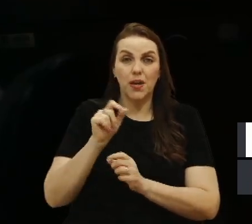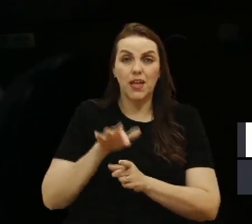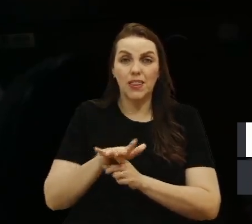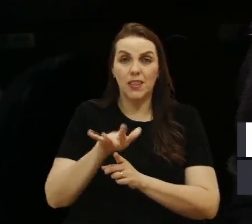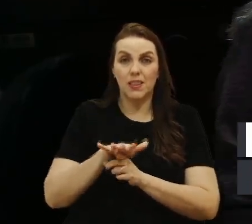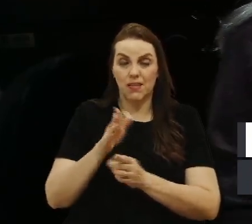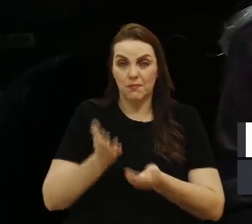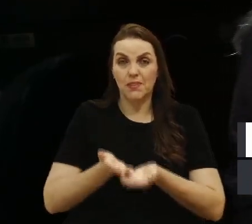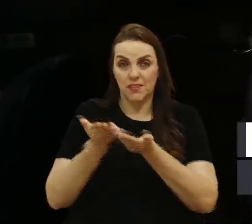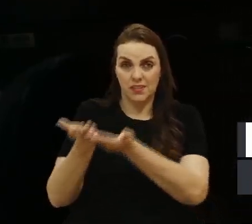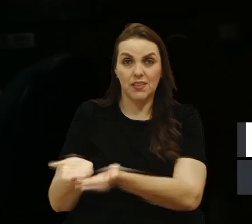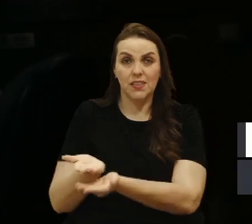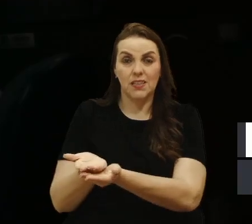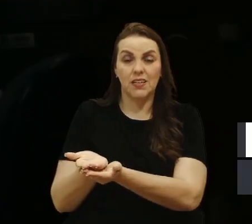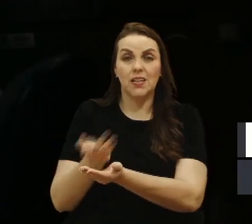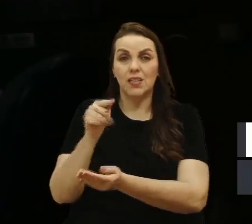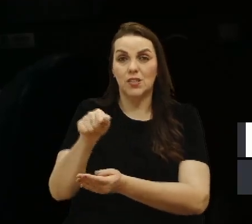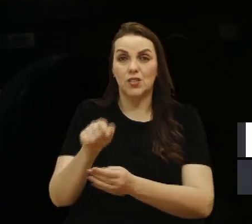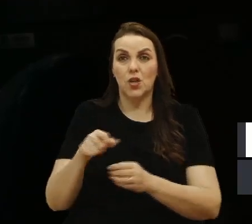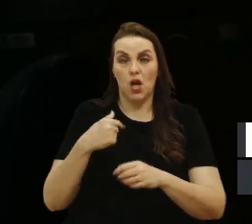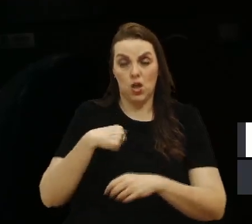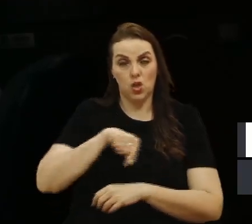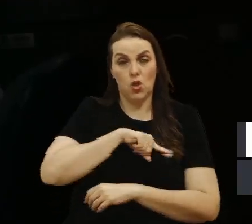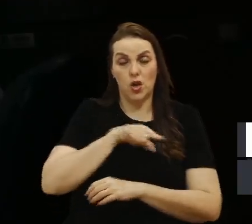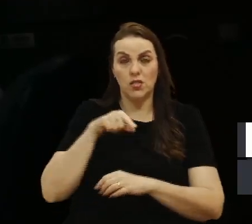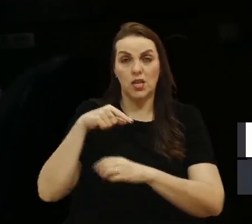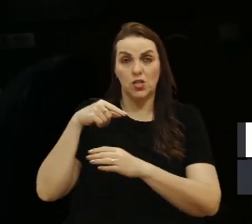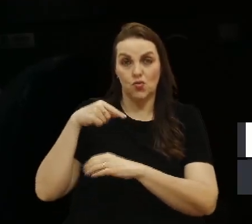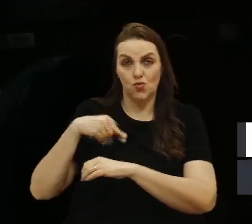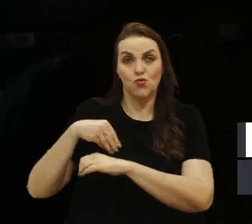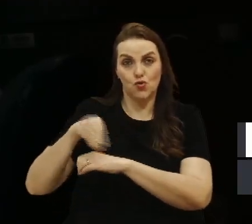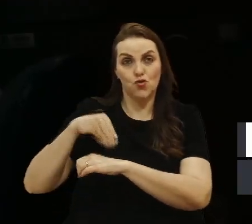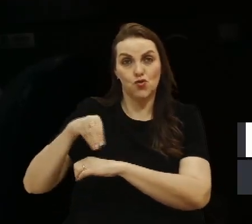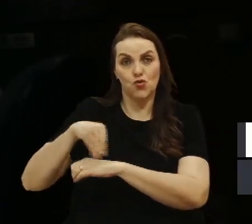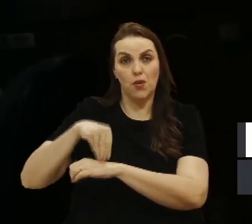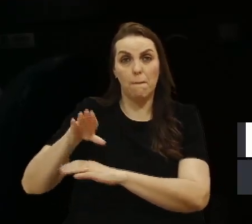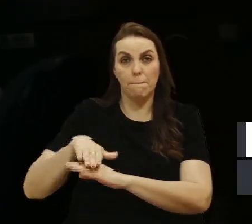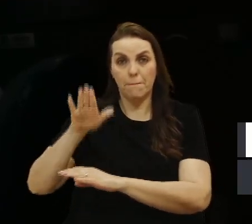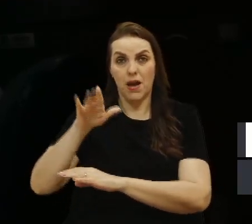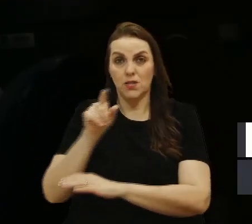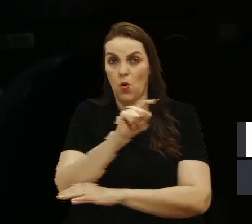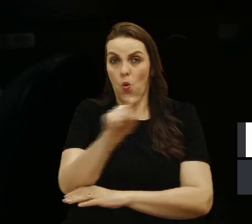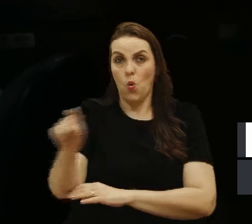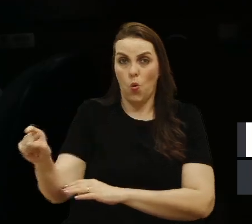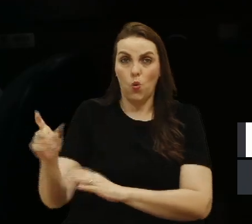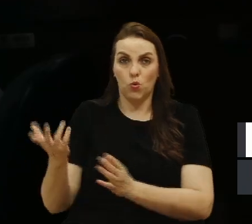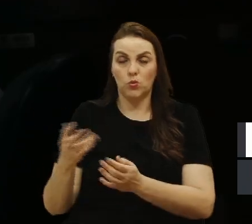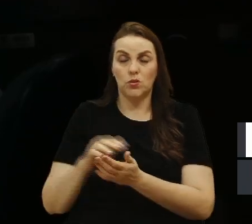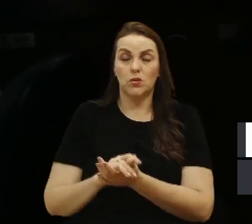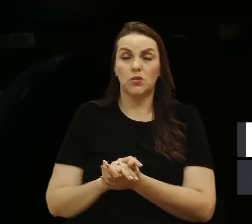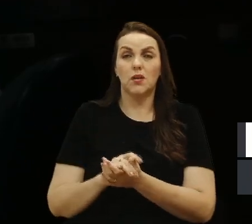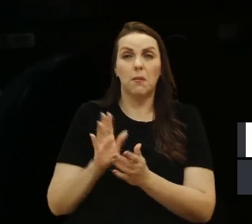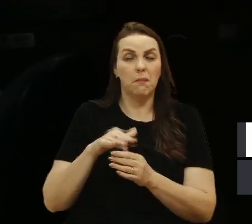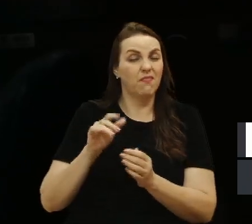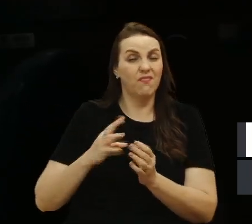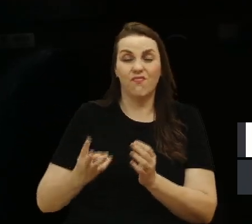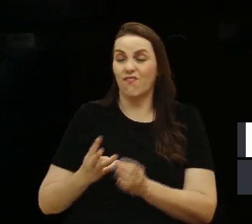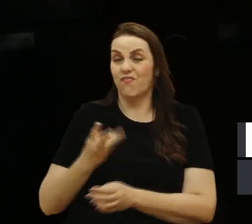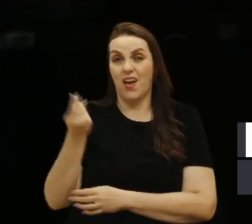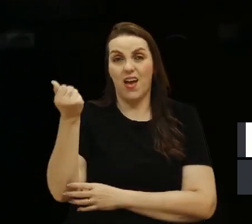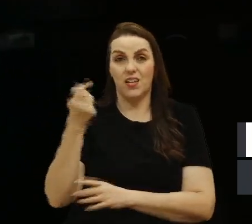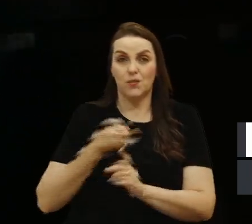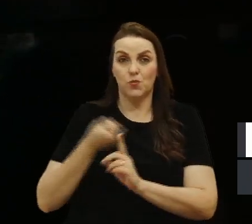encaminhamos, e nem sou o gabinete que mais faz indicações, tem que ter vários outros que fazem centenas de indicações por